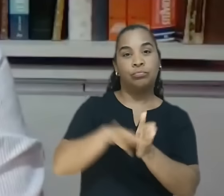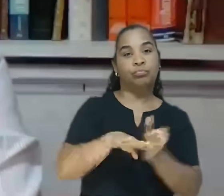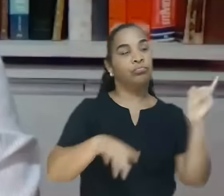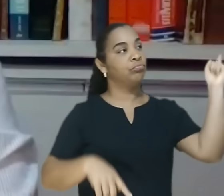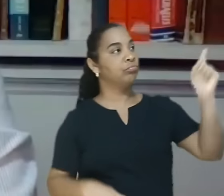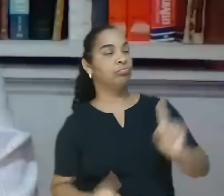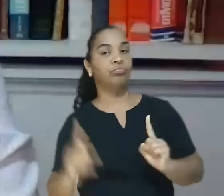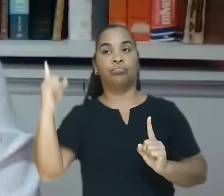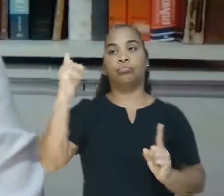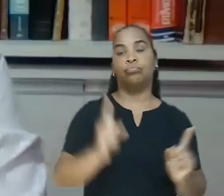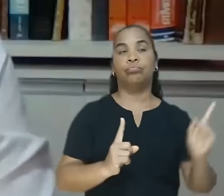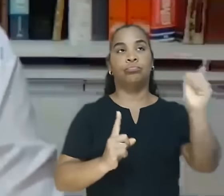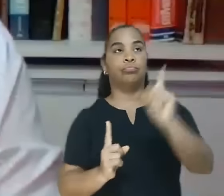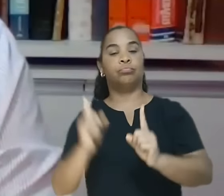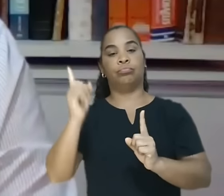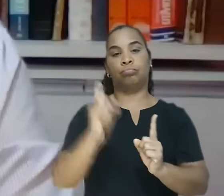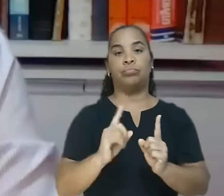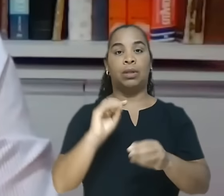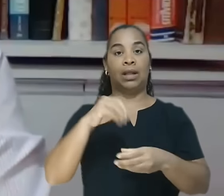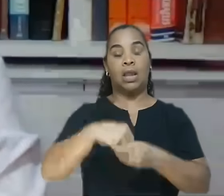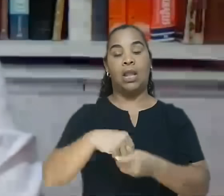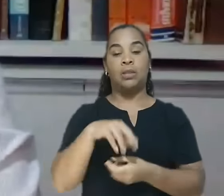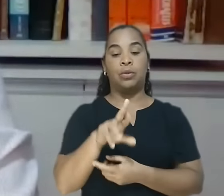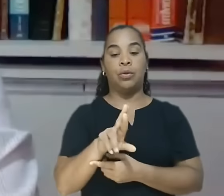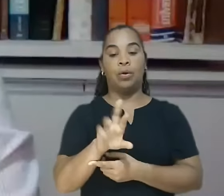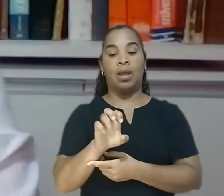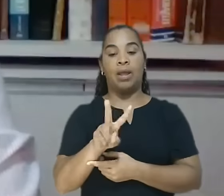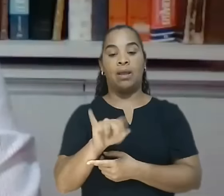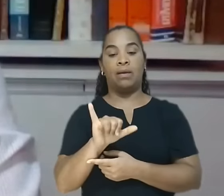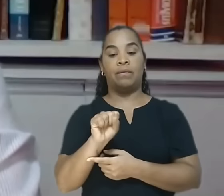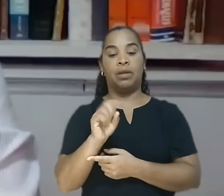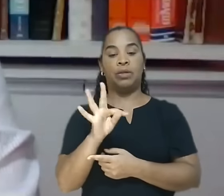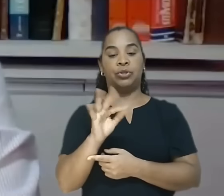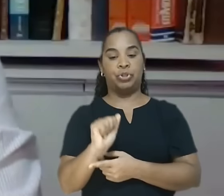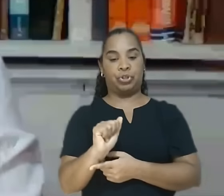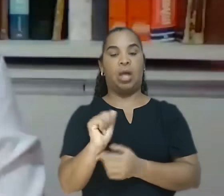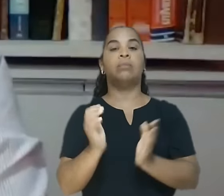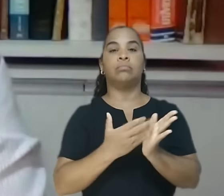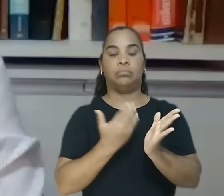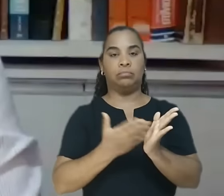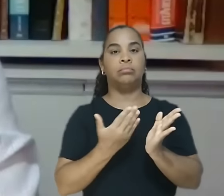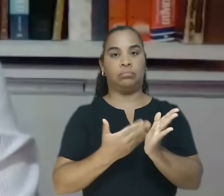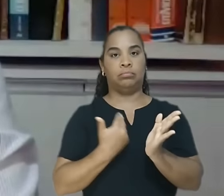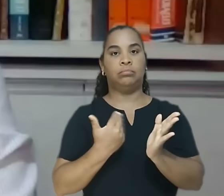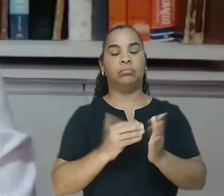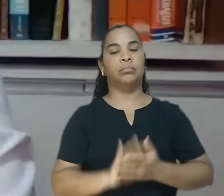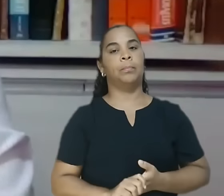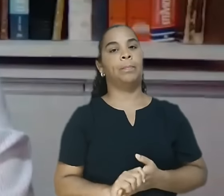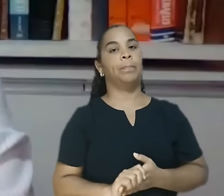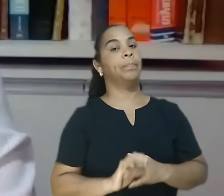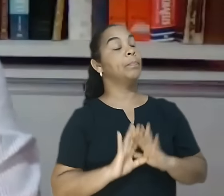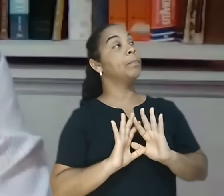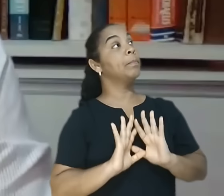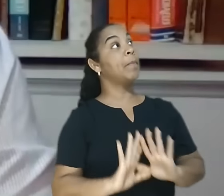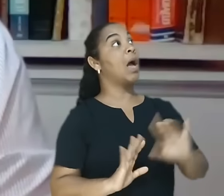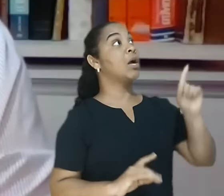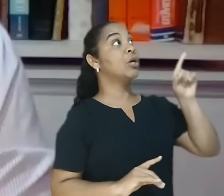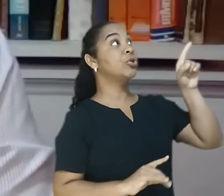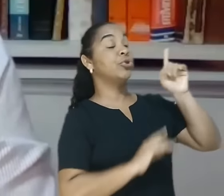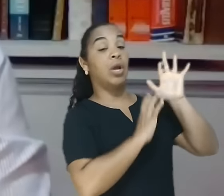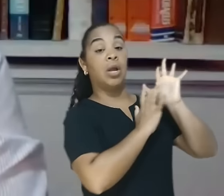Quando ele fala Do Messias Na doutrina espírita E Jesus Quando ele esteve